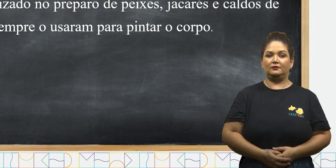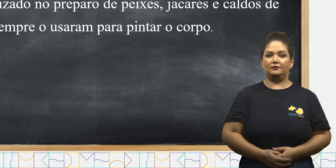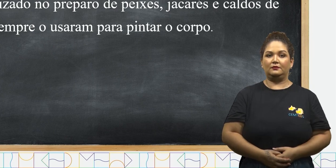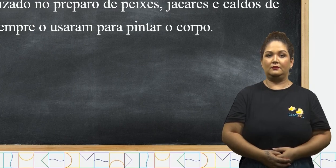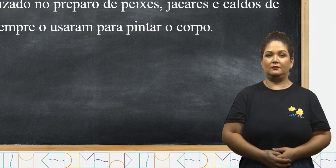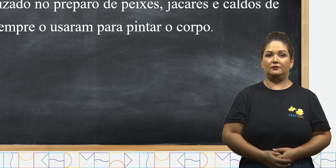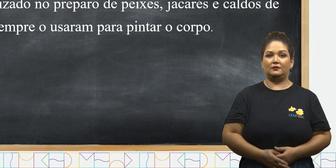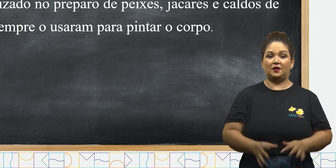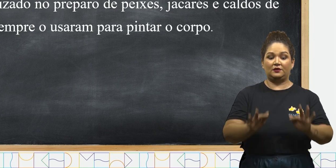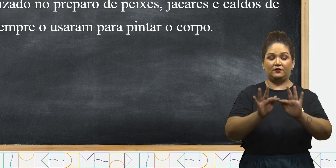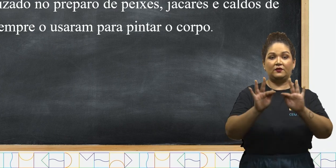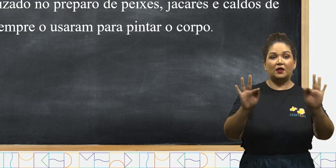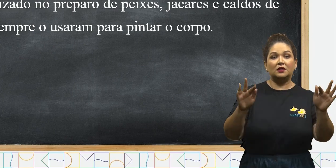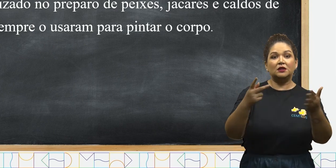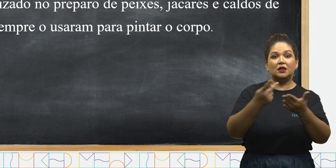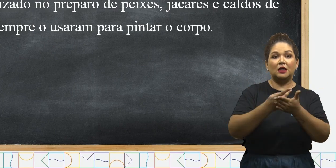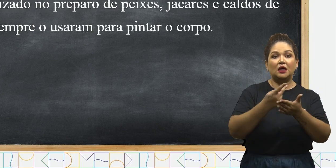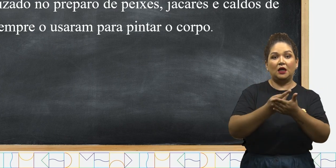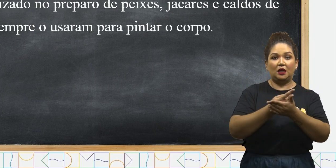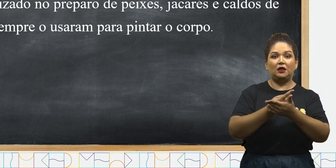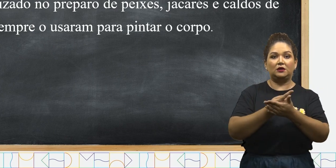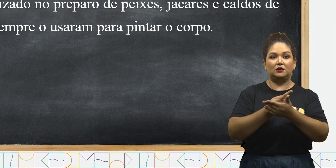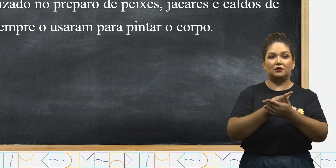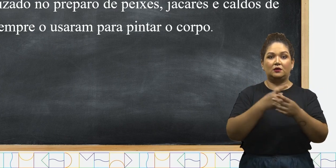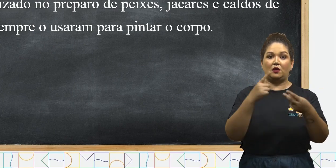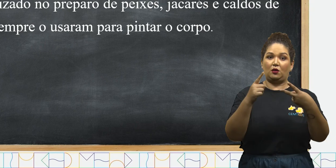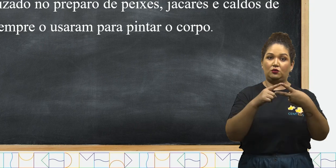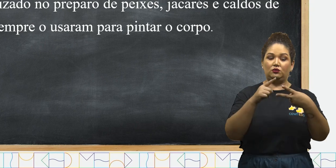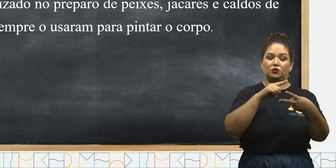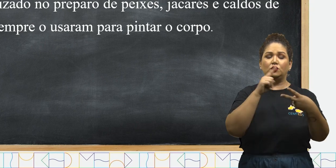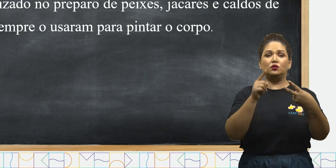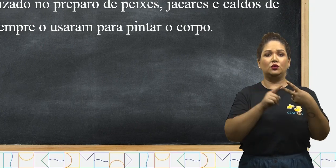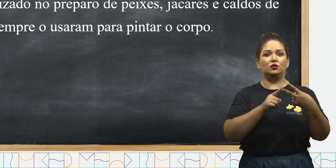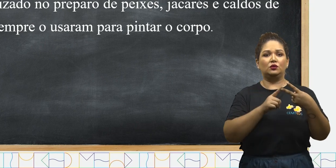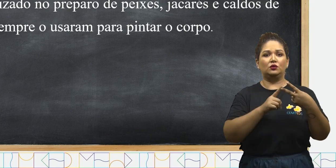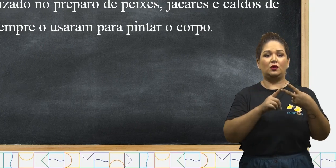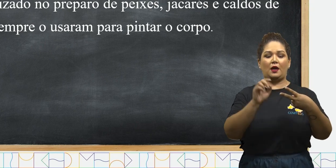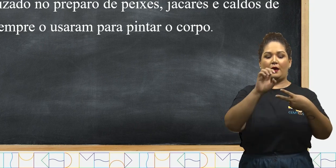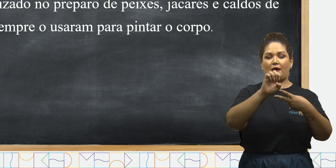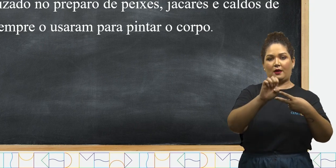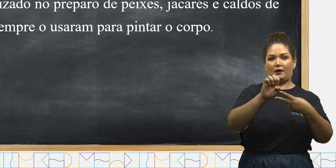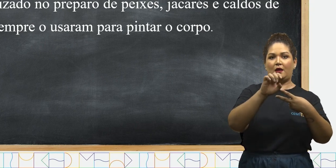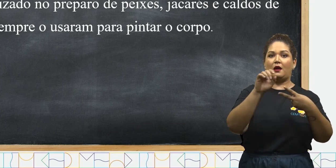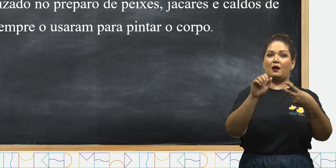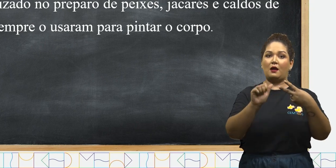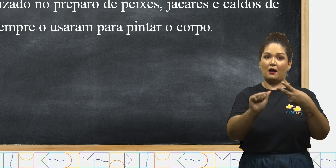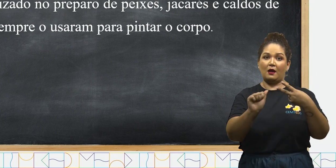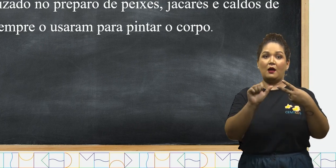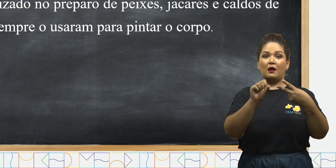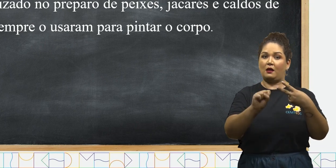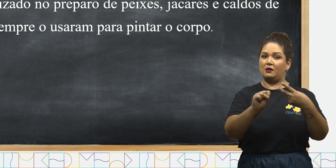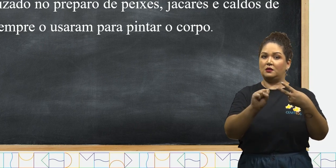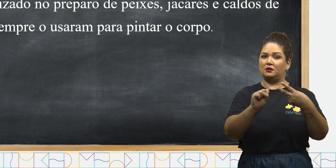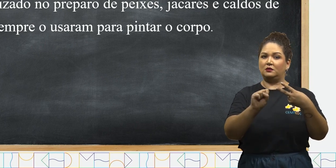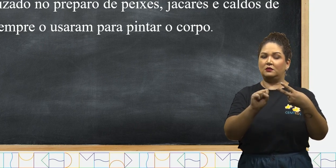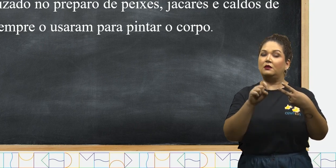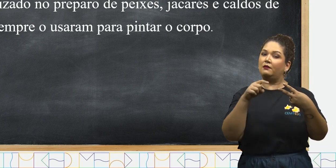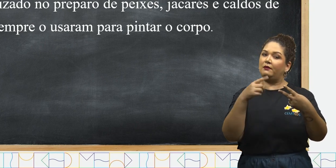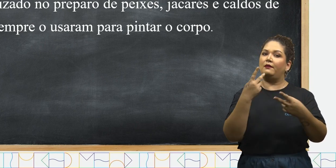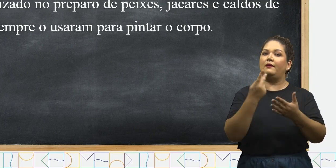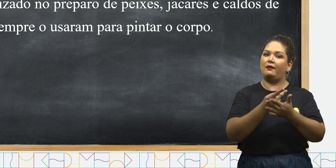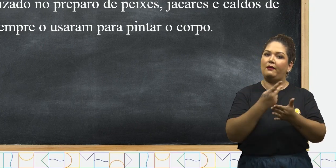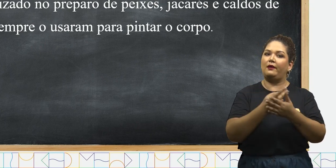que deve ser utilizada. Observe o segundo erro. As índios. As está